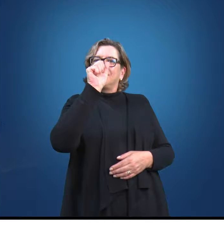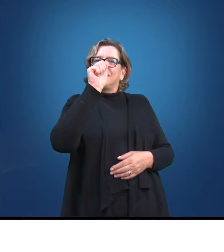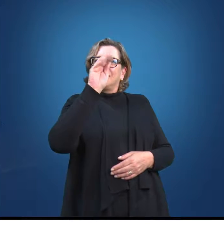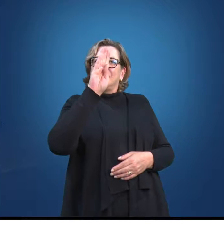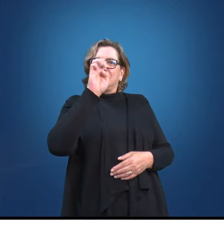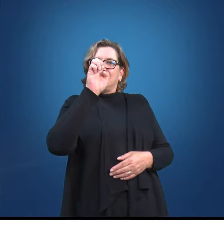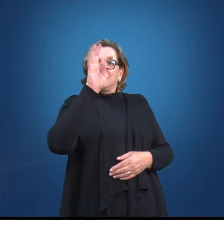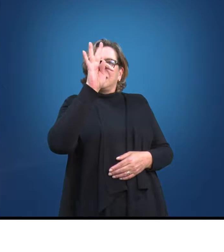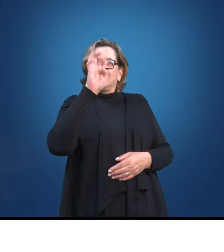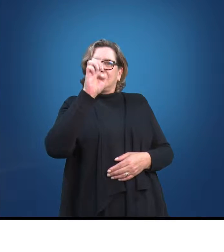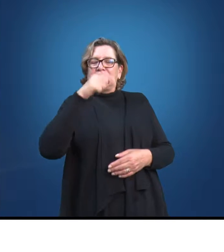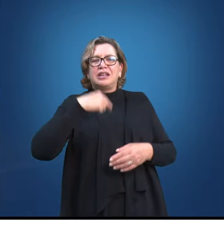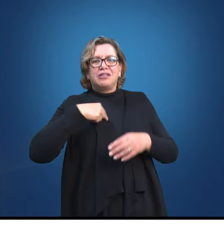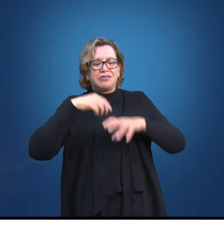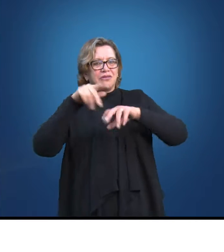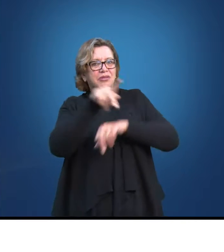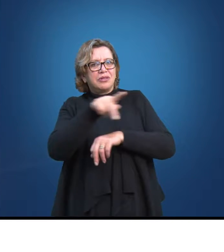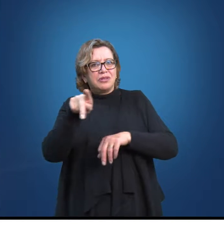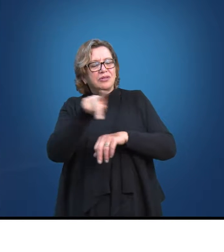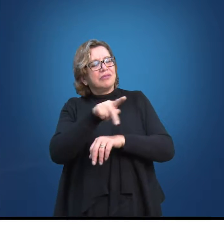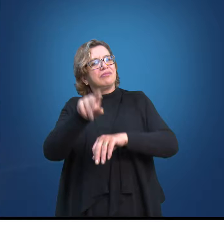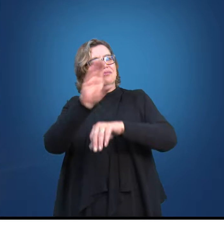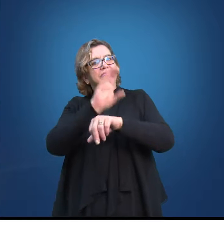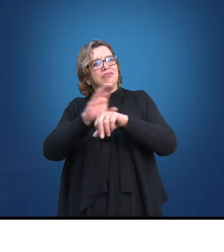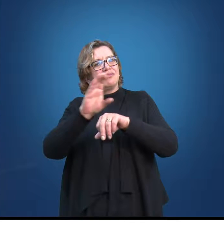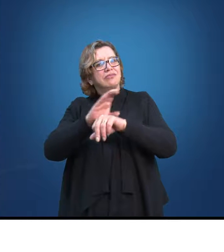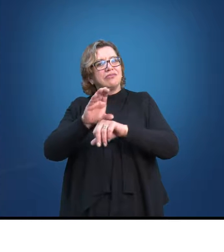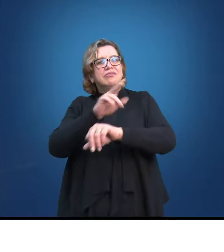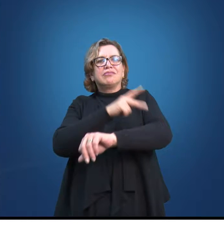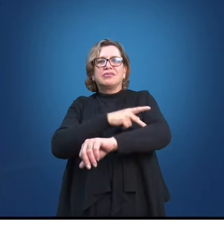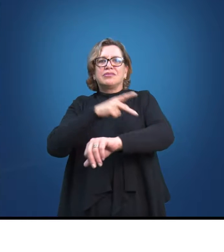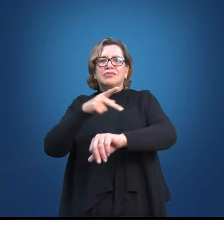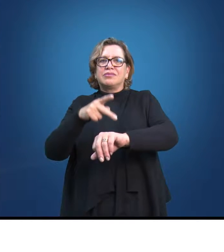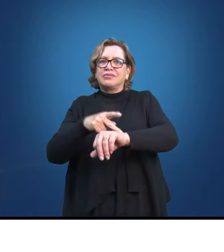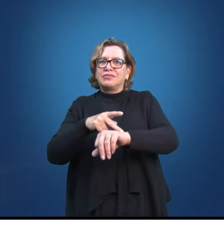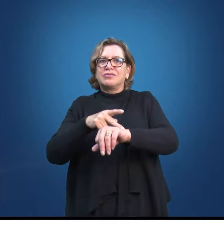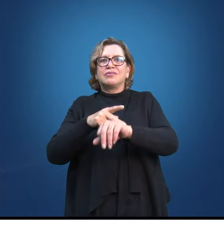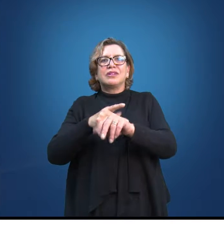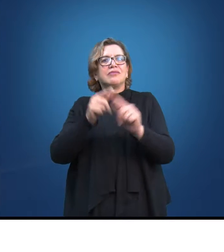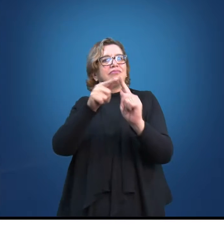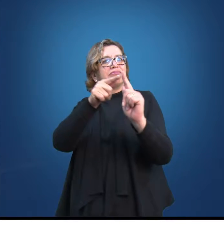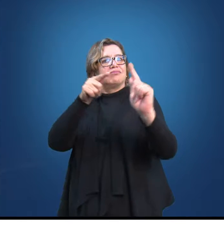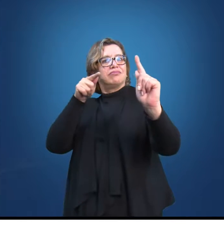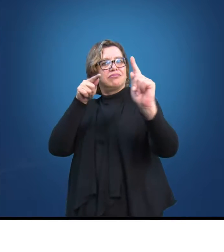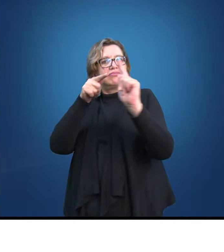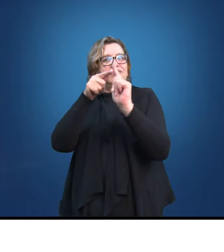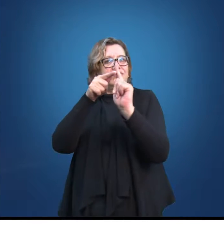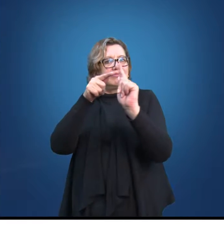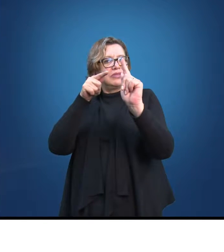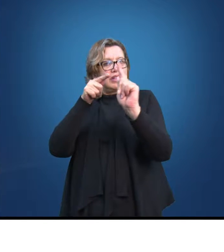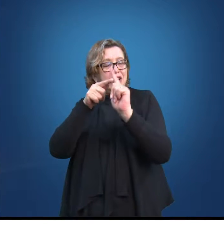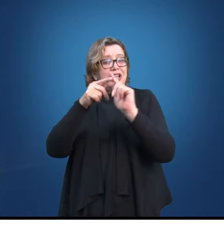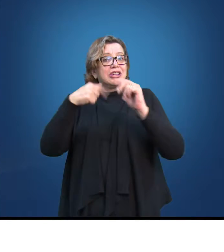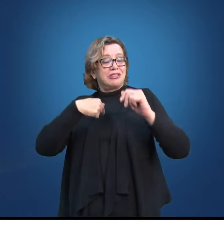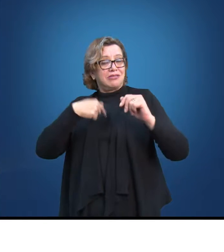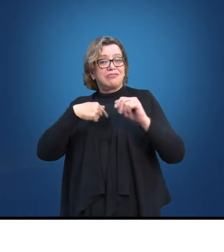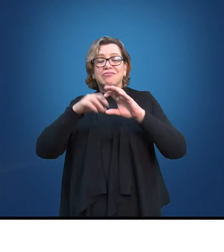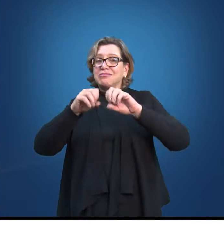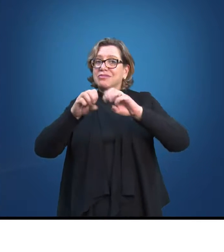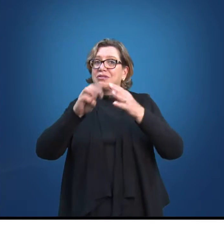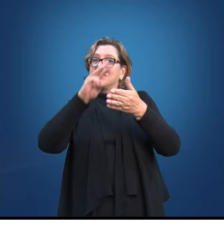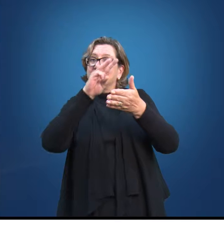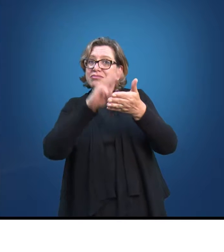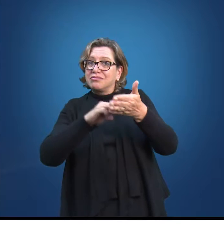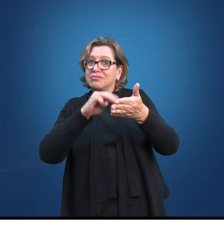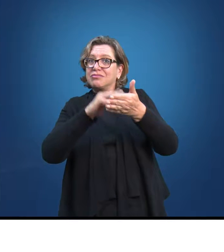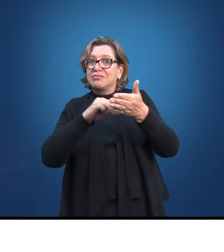sou docente do curso de Pedagogia da Faculdade de Guaracá e uma das minhas disciplinas é de Fundamentos de Metodologia do Ensino de Ciências para os